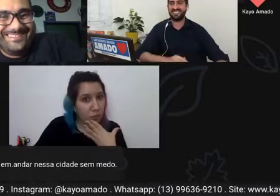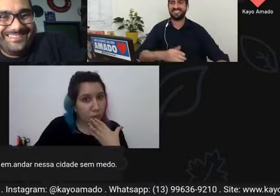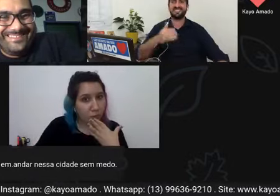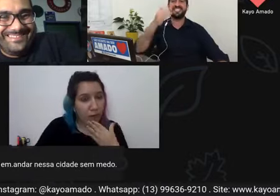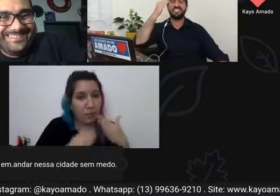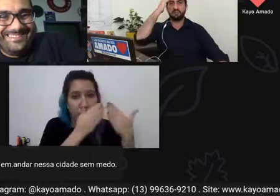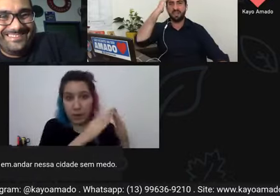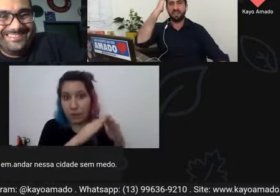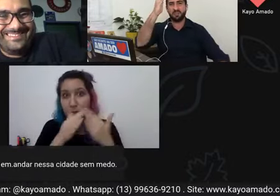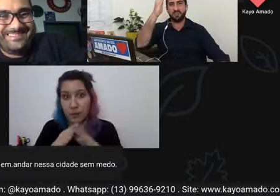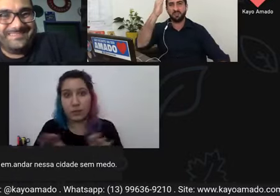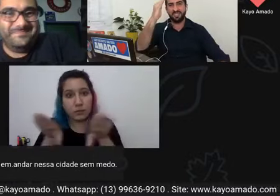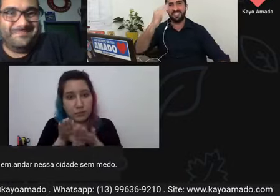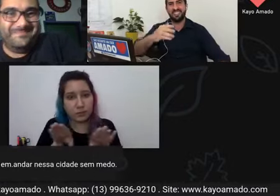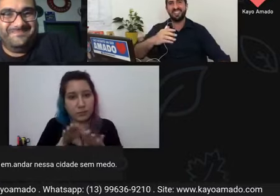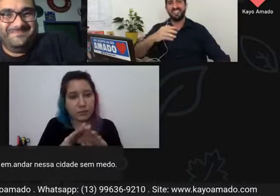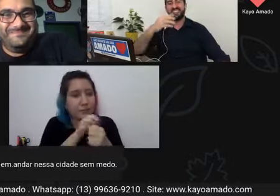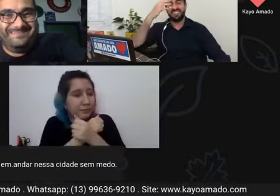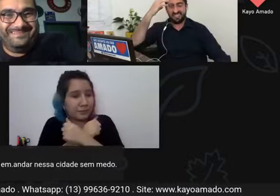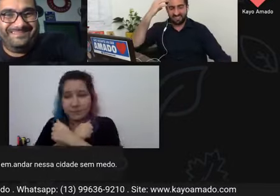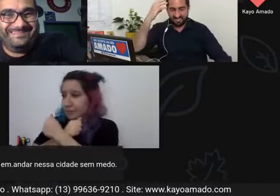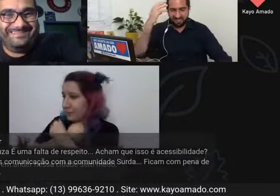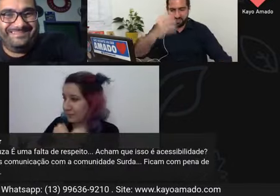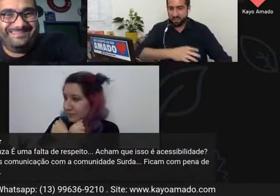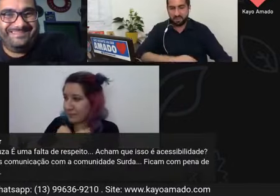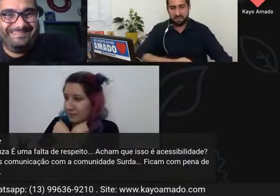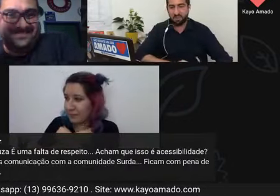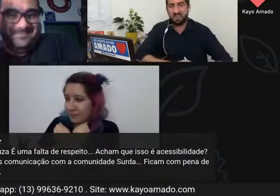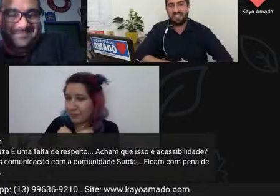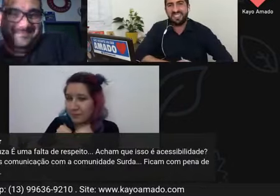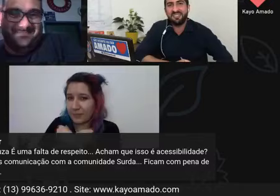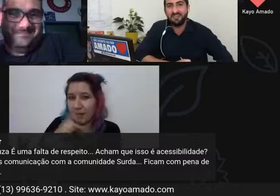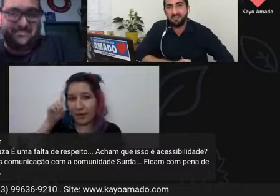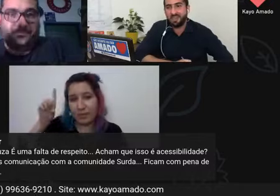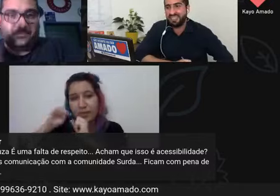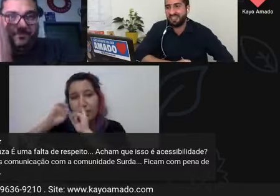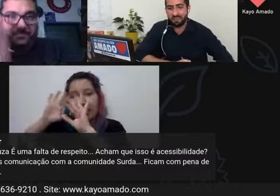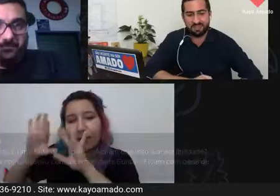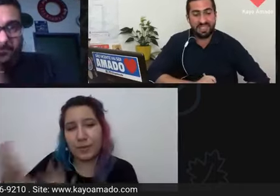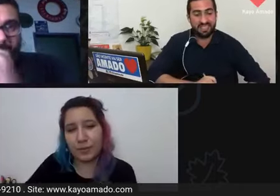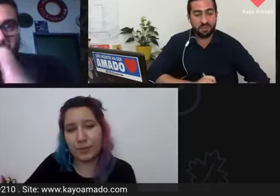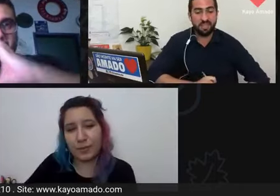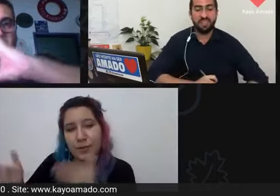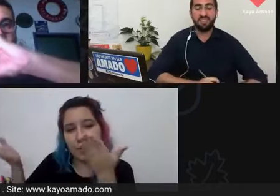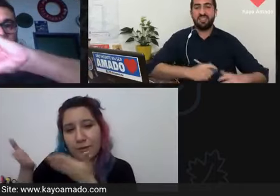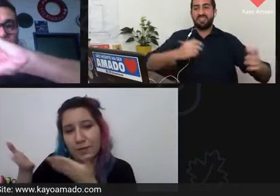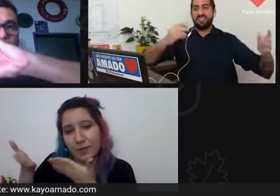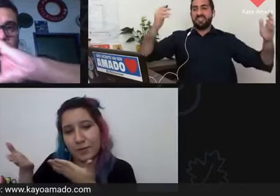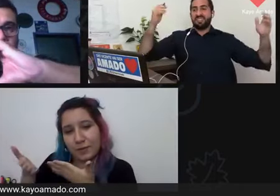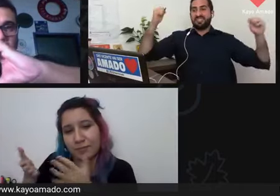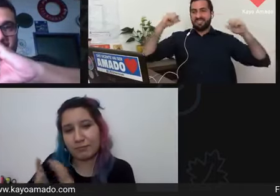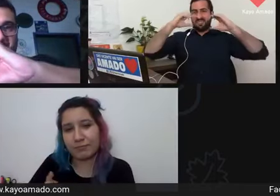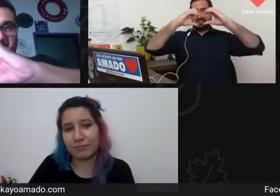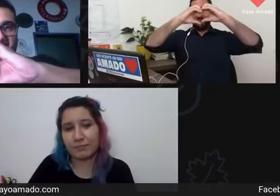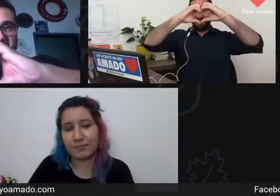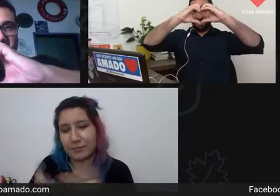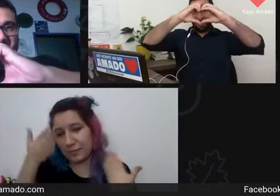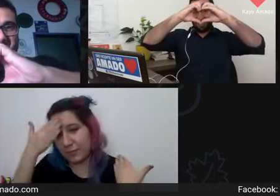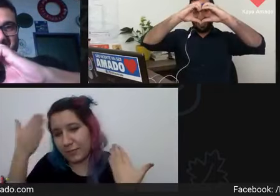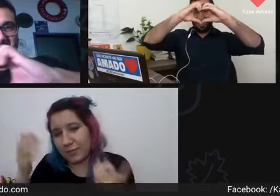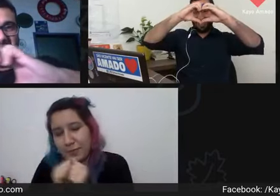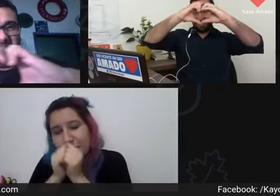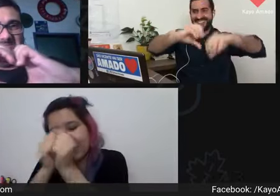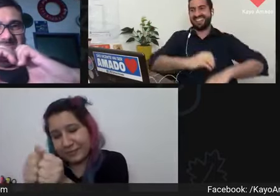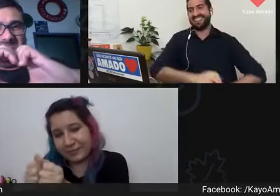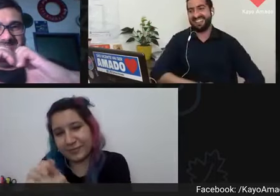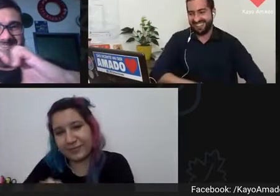demais, Renatão. Um grande abraço para você. Deus abençoe e vamos para cima. Valeu. Tamo junto.